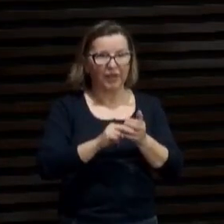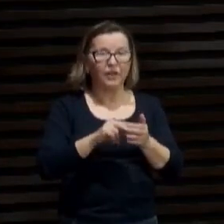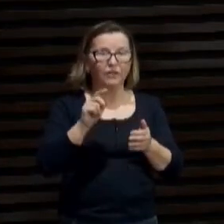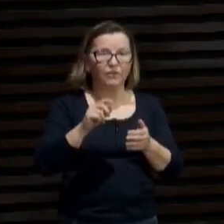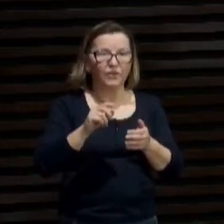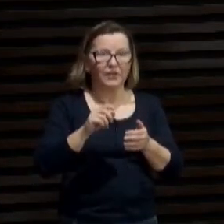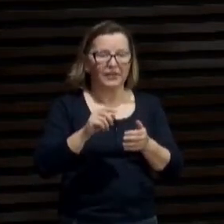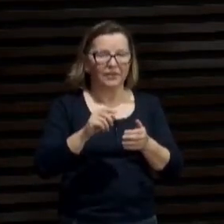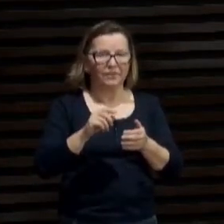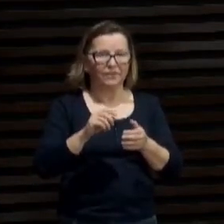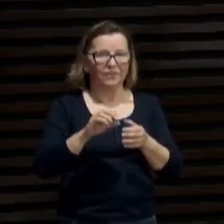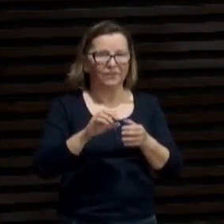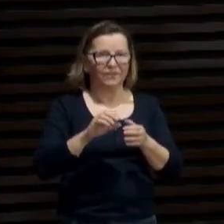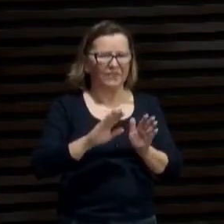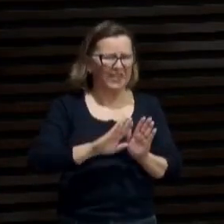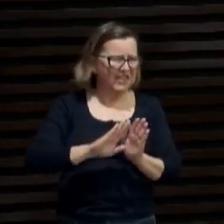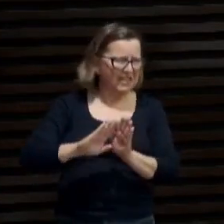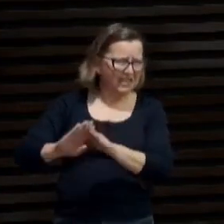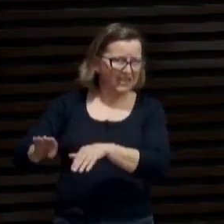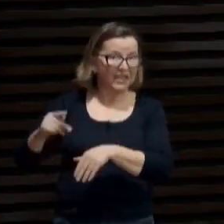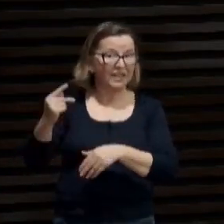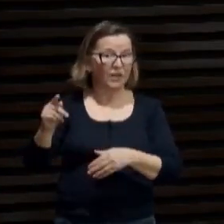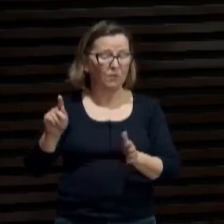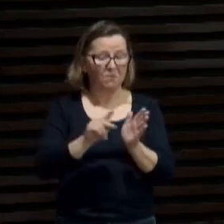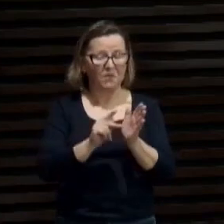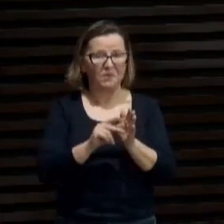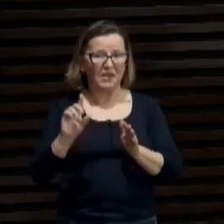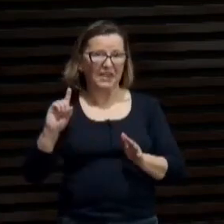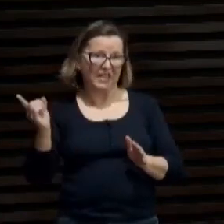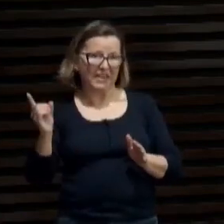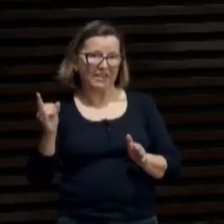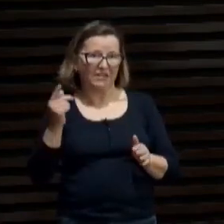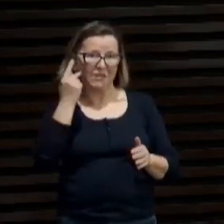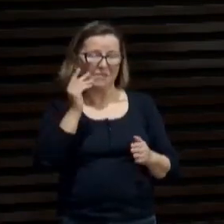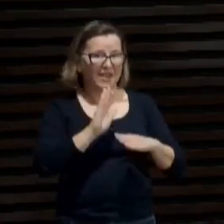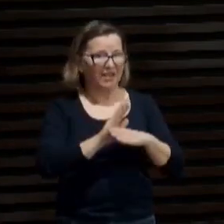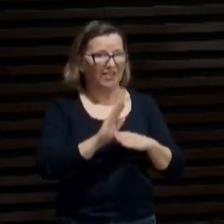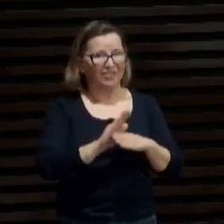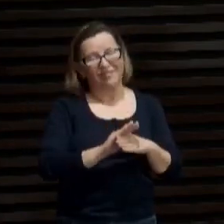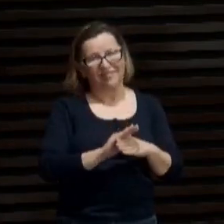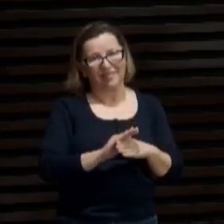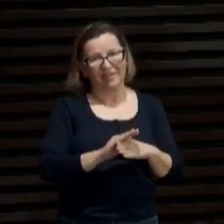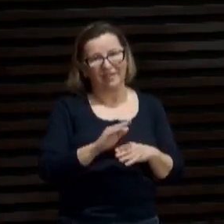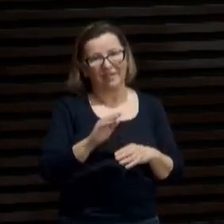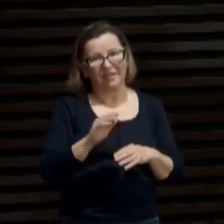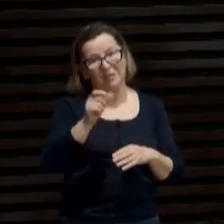O que é uma briga? O que é um desentendimento? É quando duas pessoas